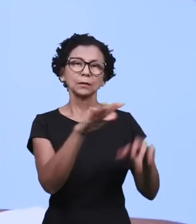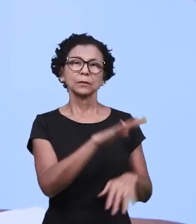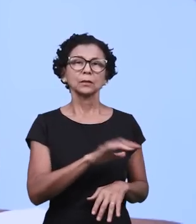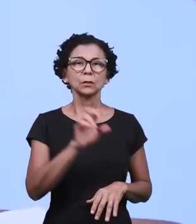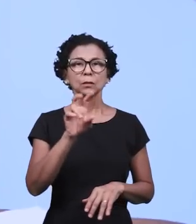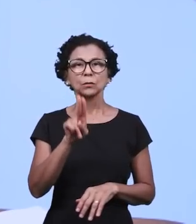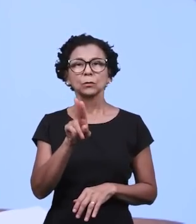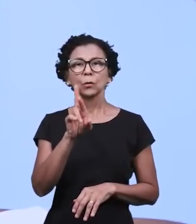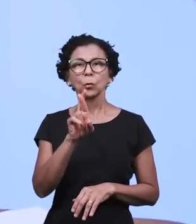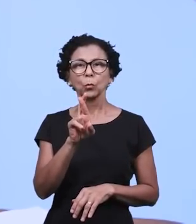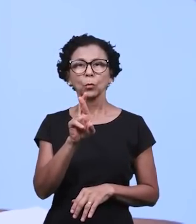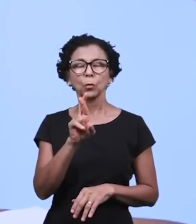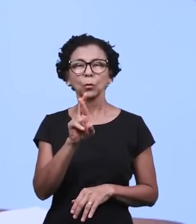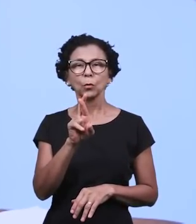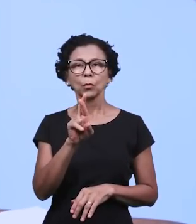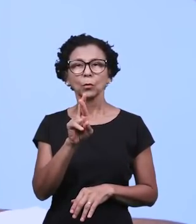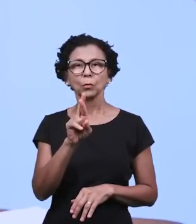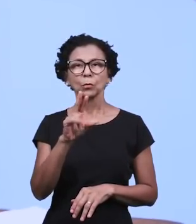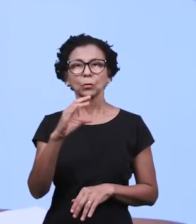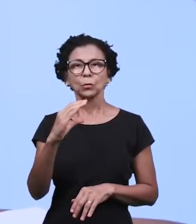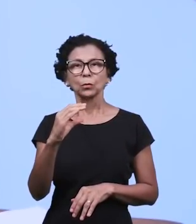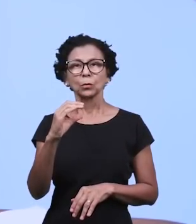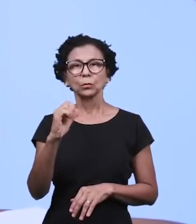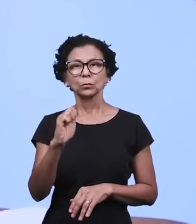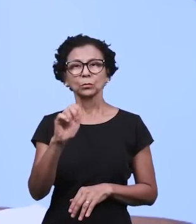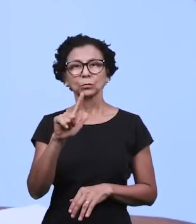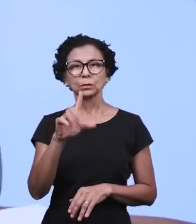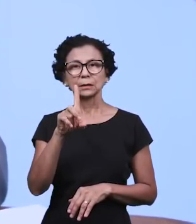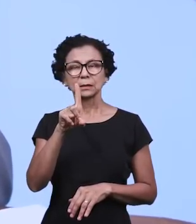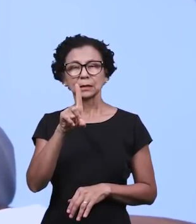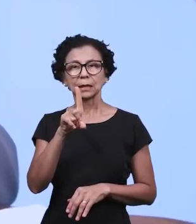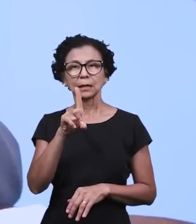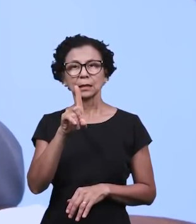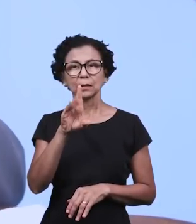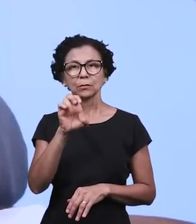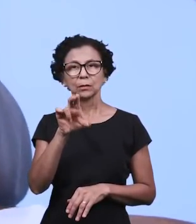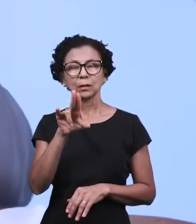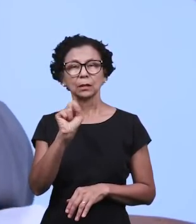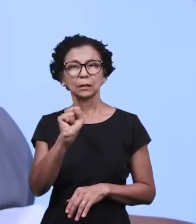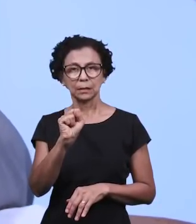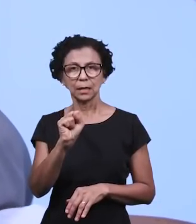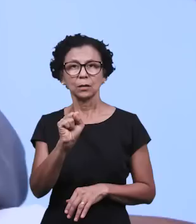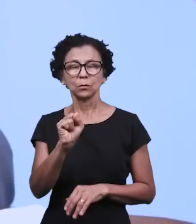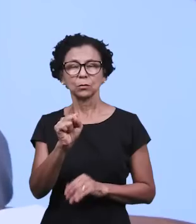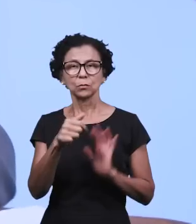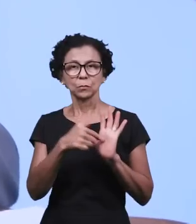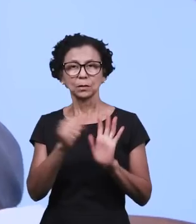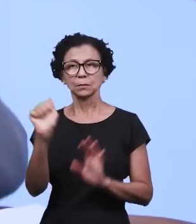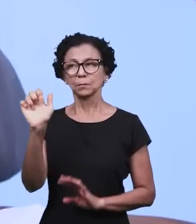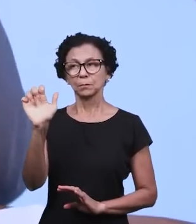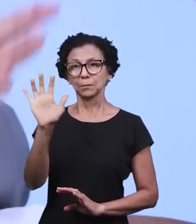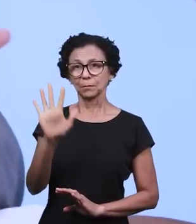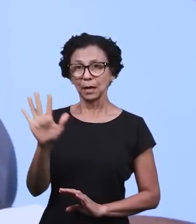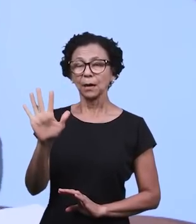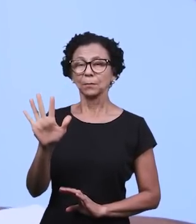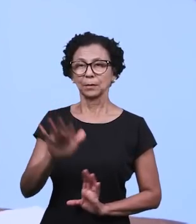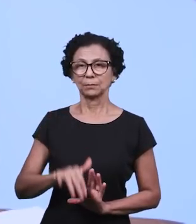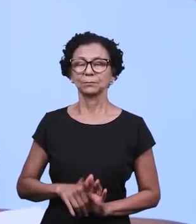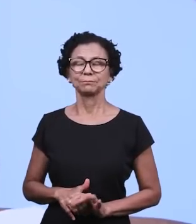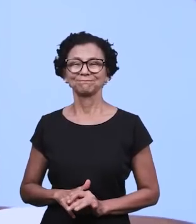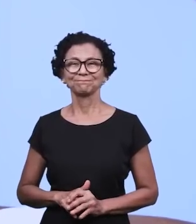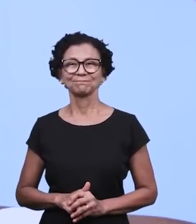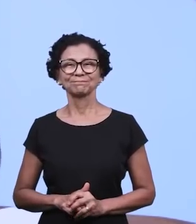é a jornada ou a rota de Abraão, pontuando o que aconteceu nas localidades